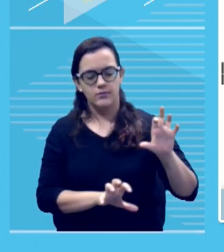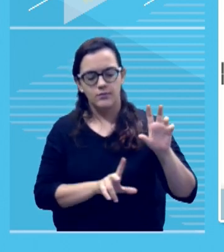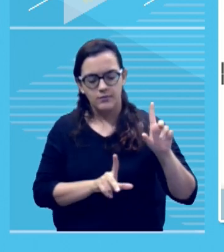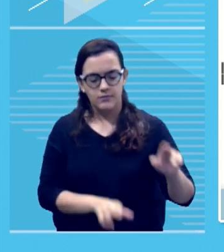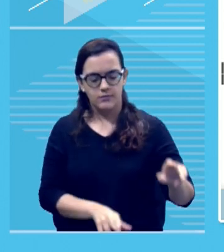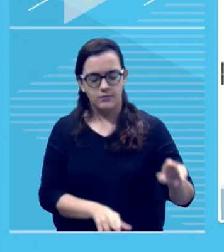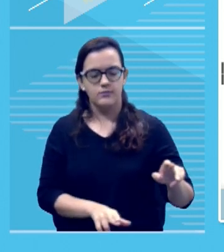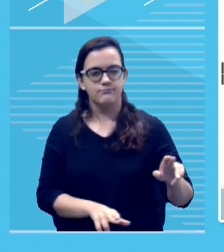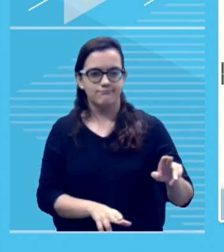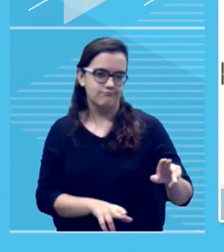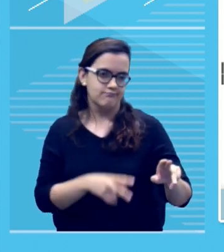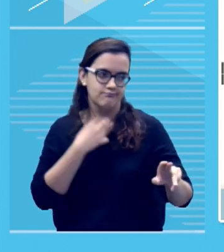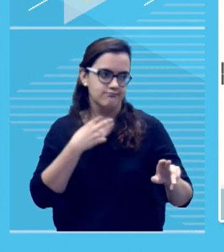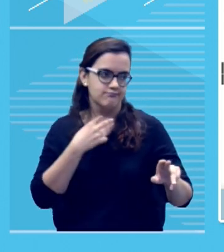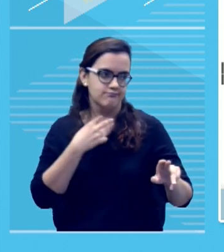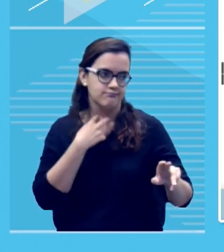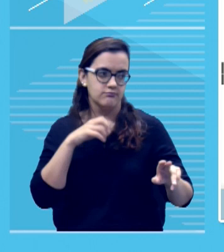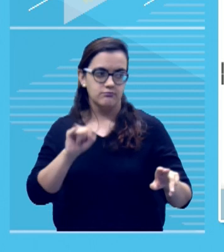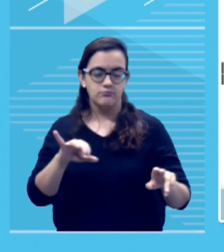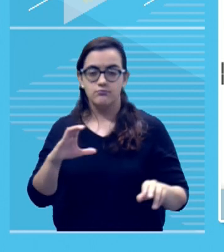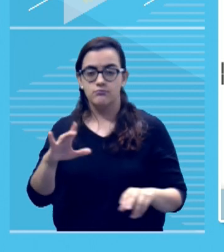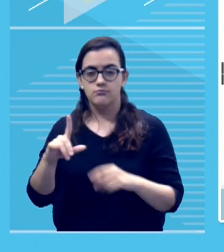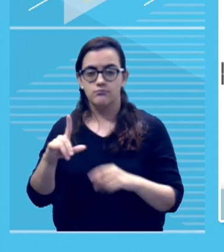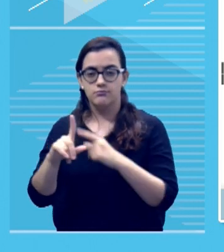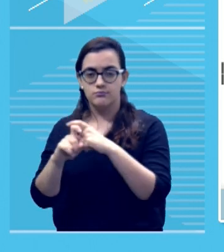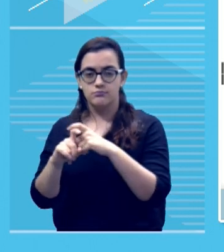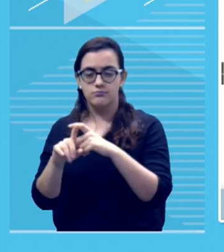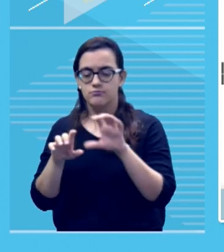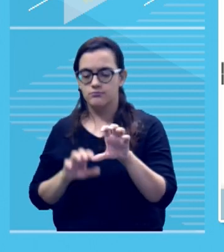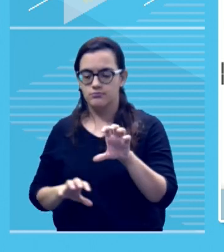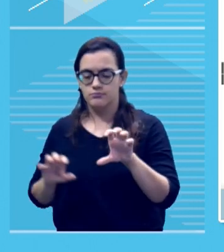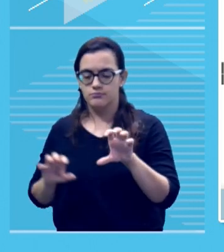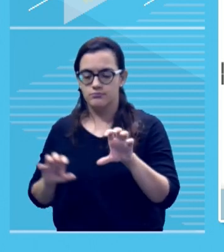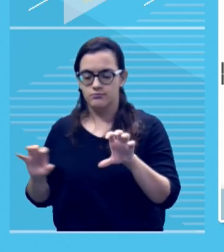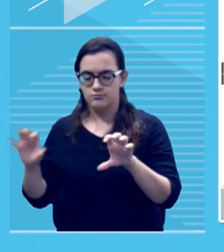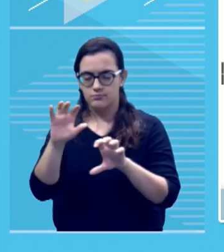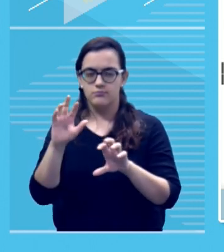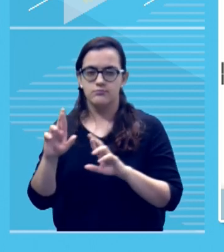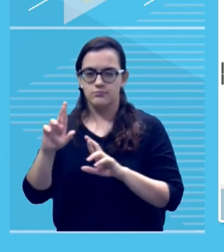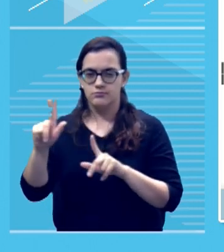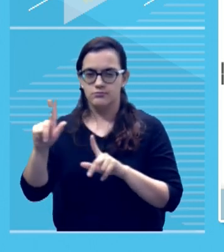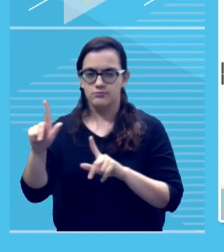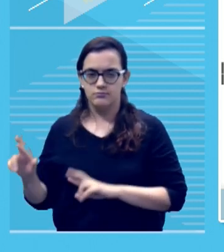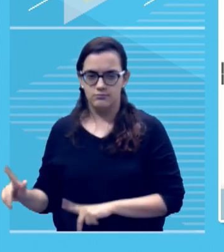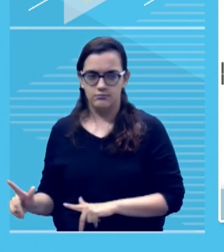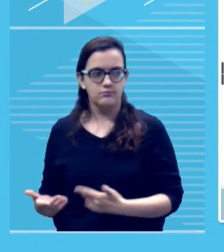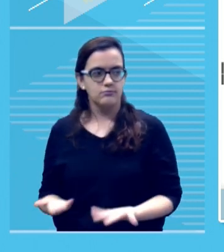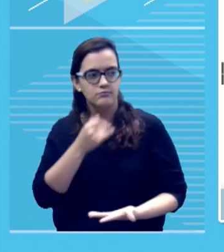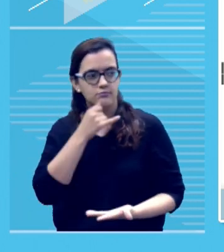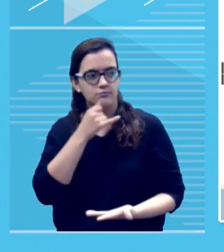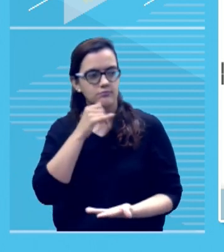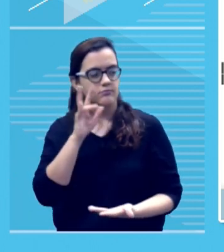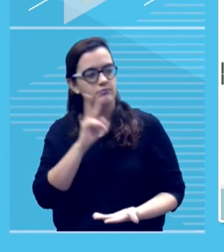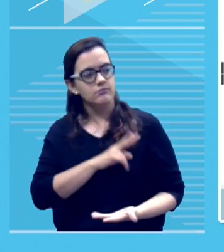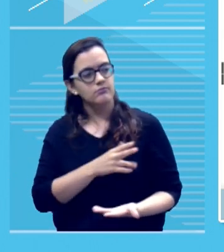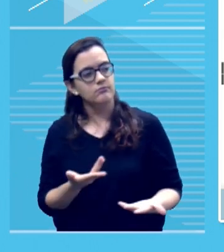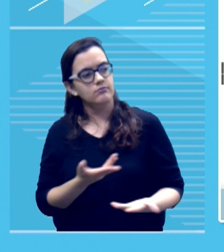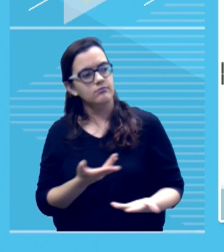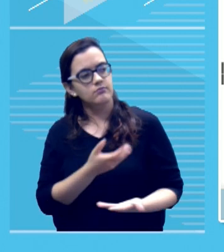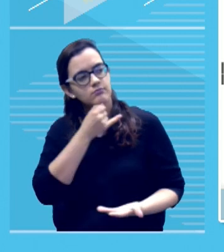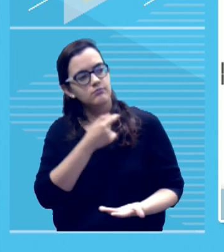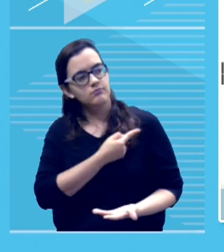iguais, tá? Então, só tem, na verdade, aí, só existem um carbono